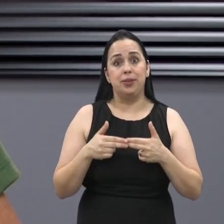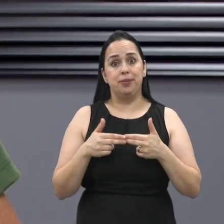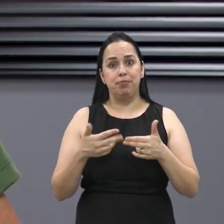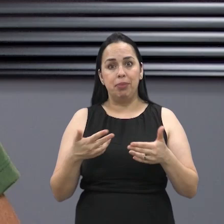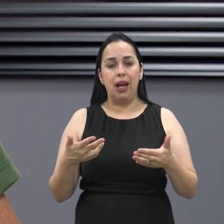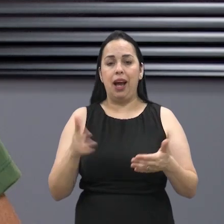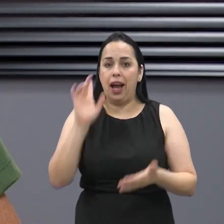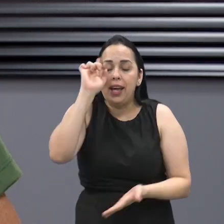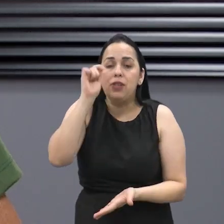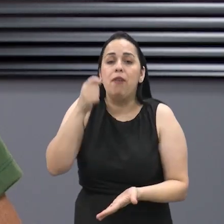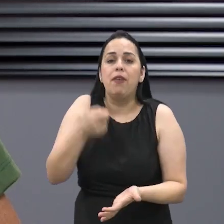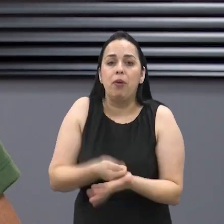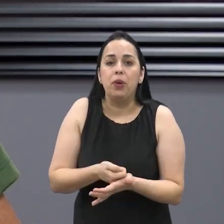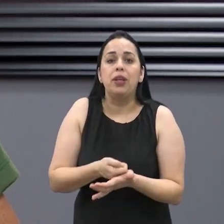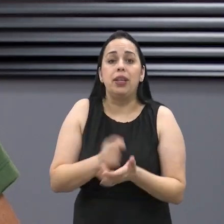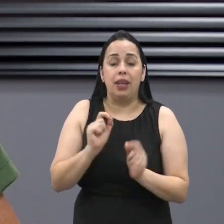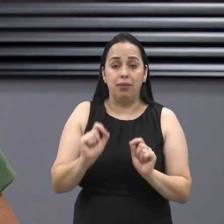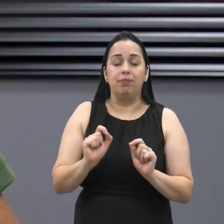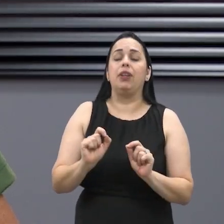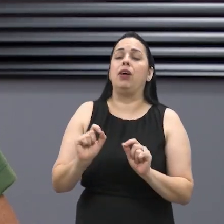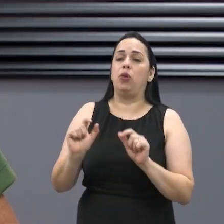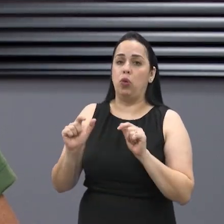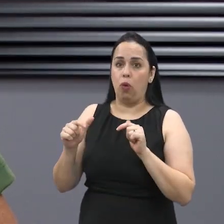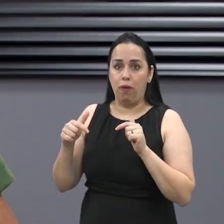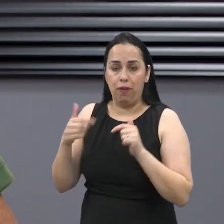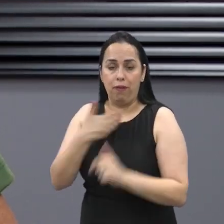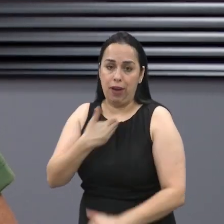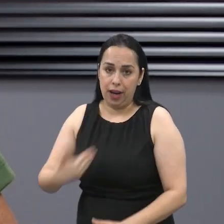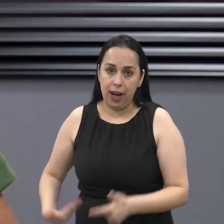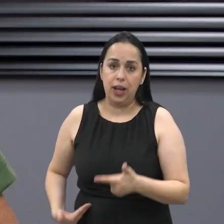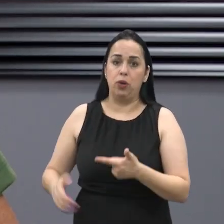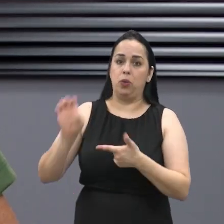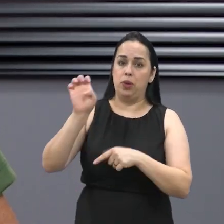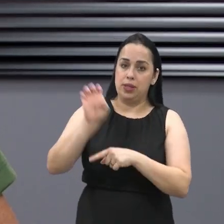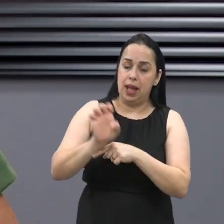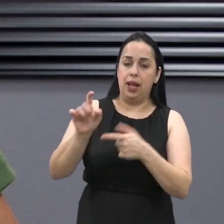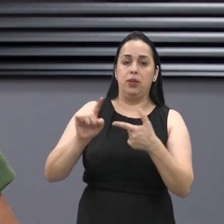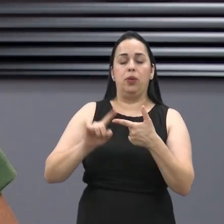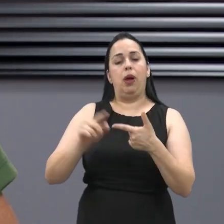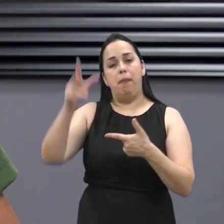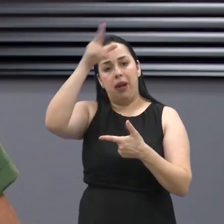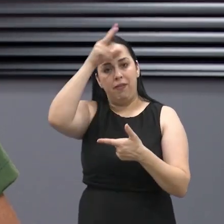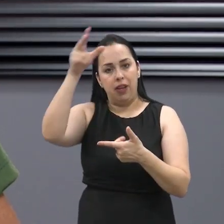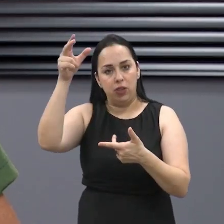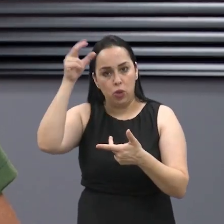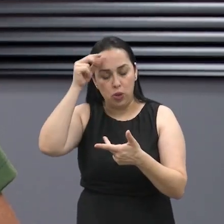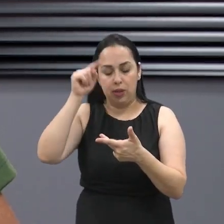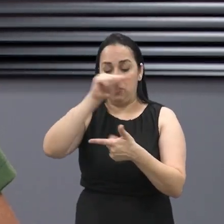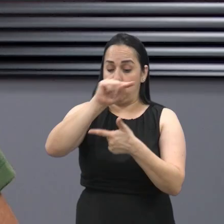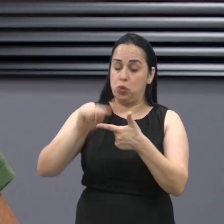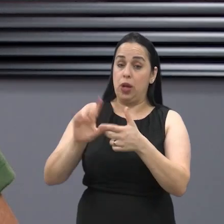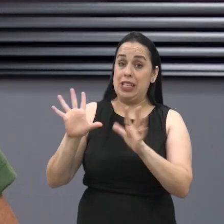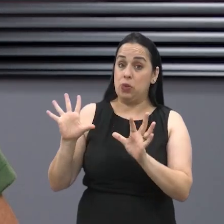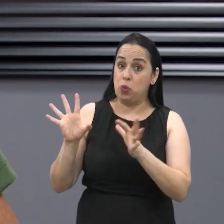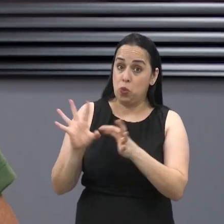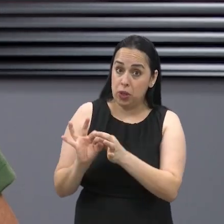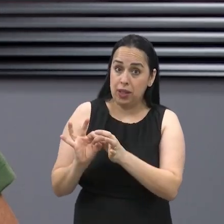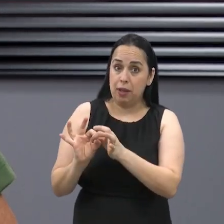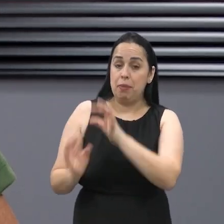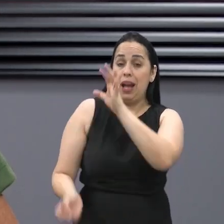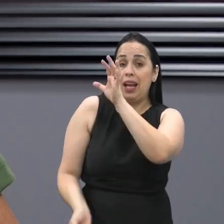solução para isso seriam os órgãos municipais, os órgãos estaduais, unirem